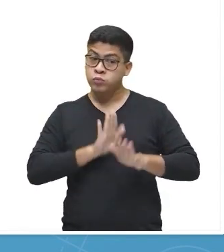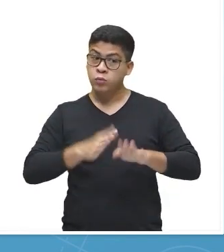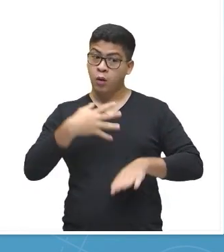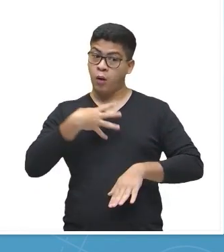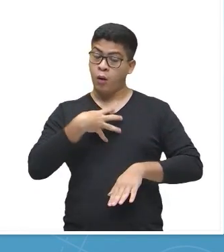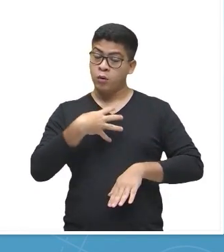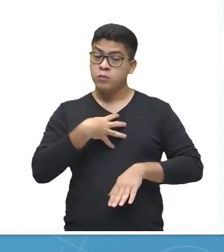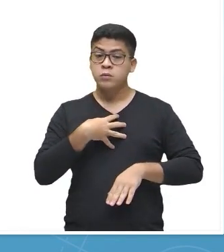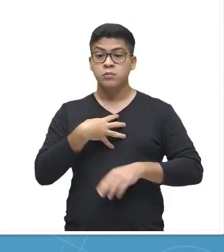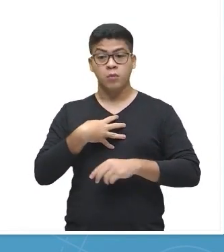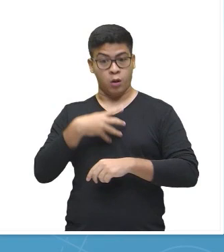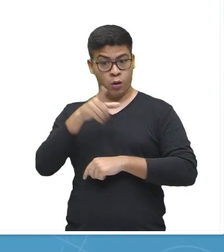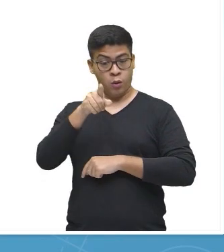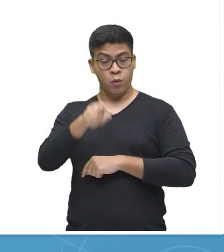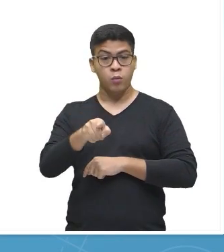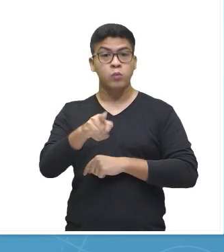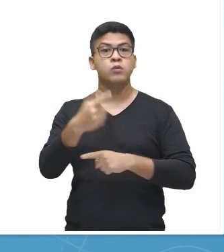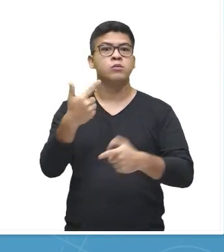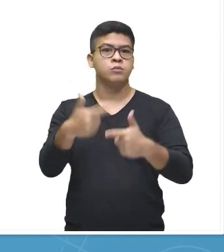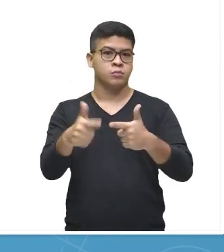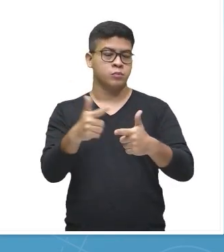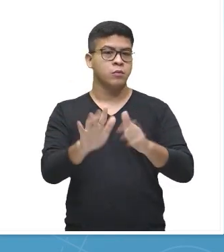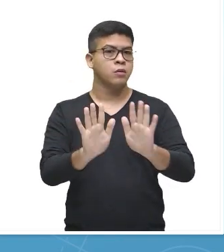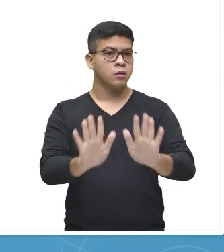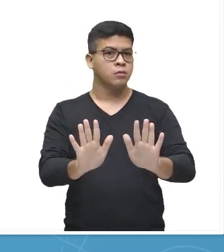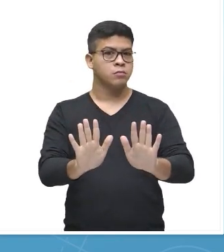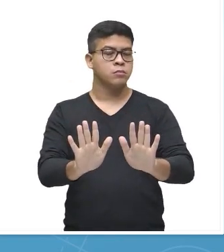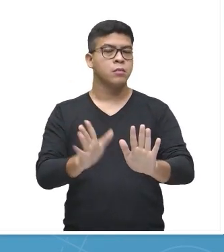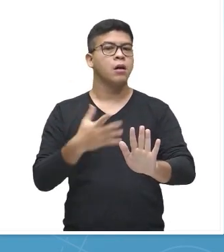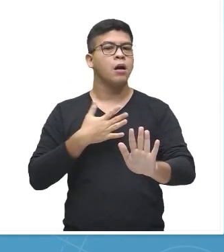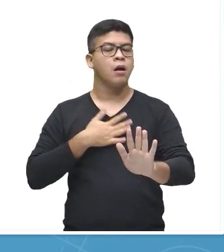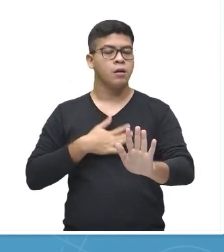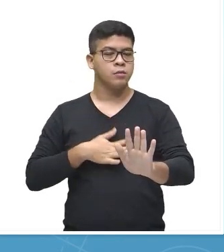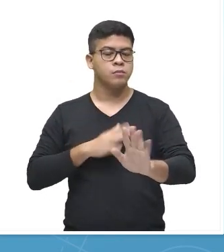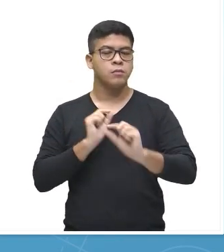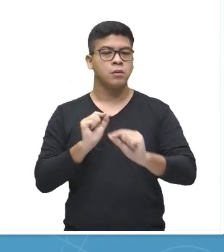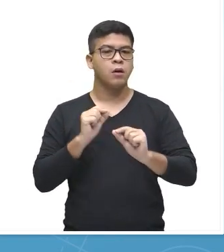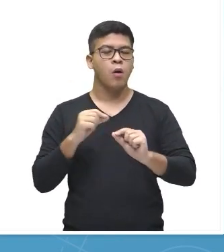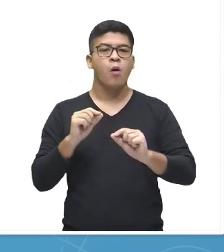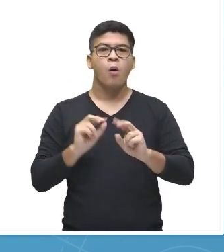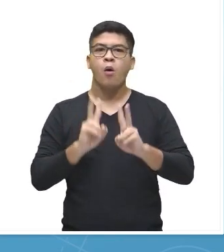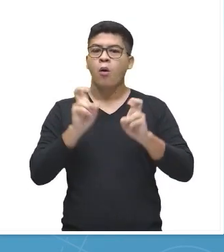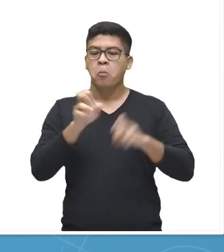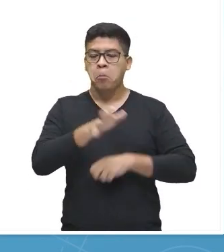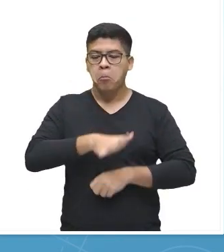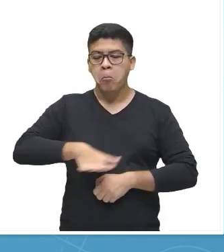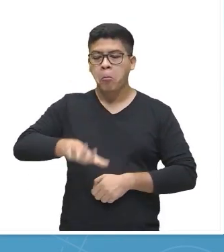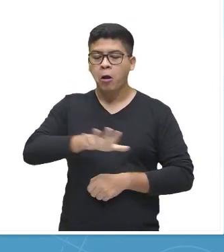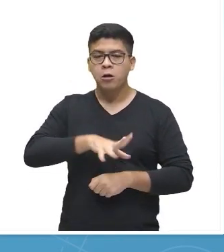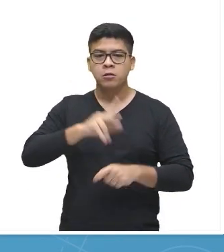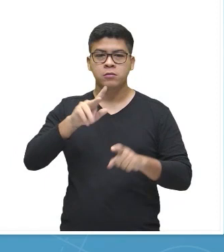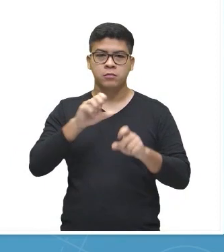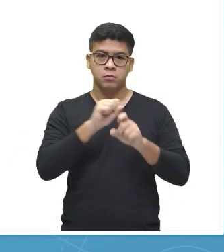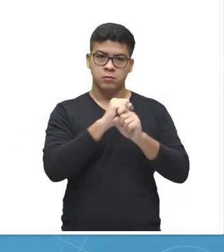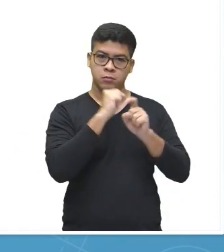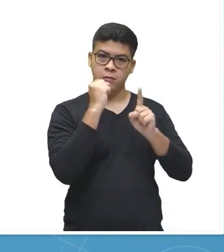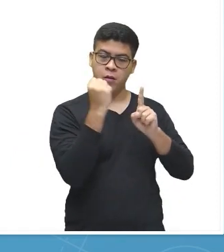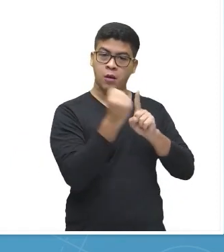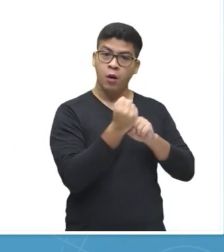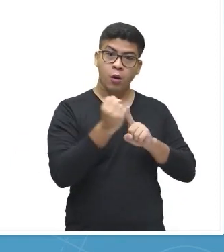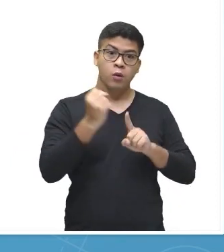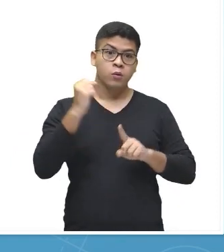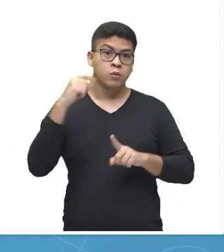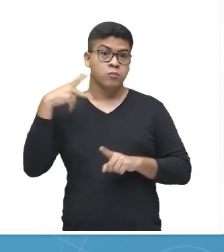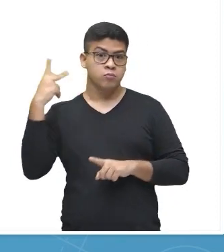em relação a essa pandemia que nós estamos vivendo. Na dimensão sociopolítica, nós temos que